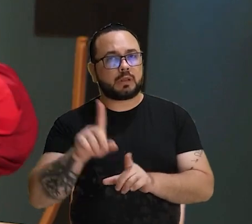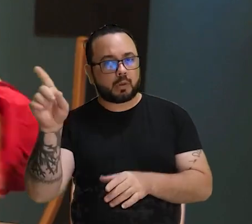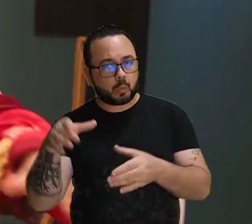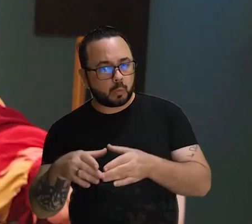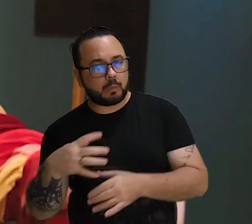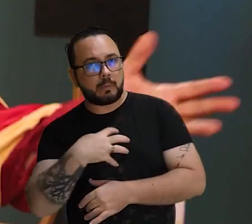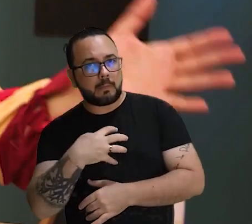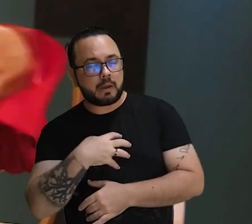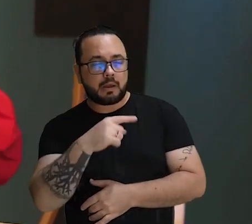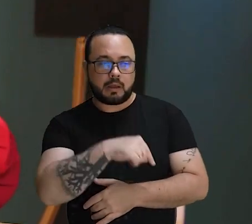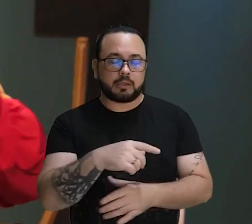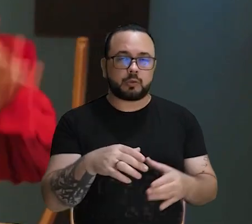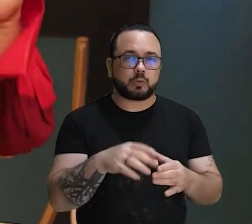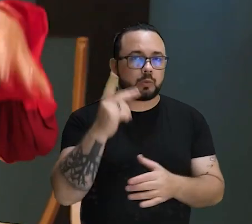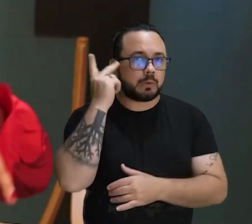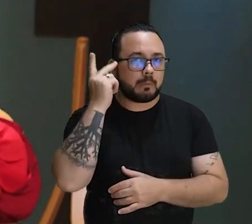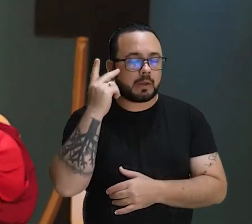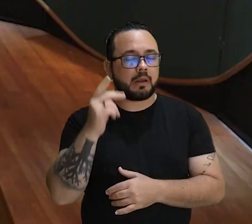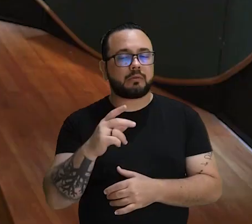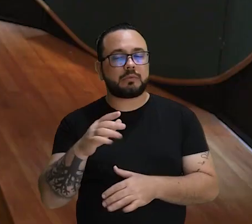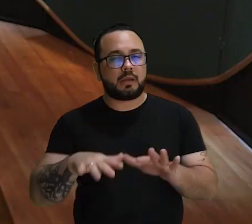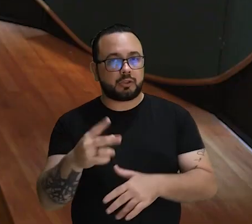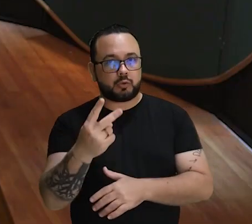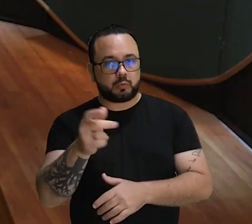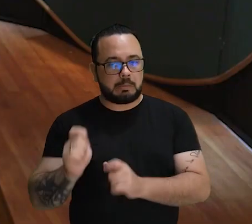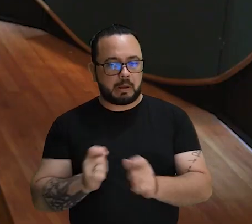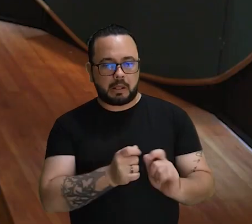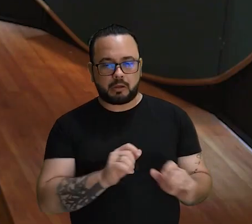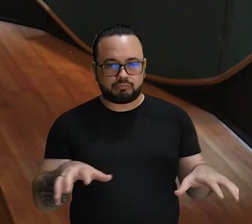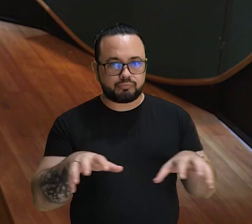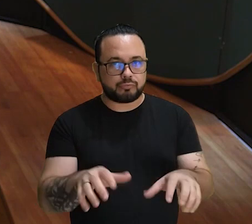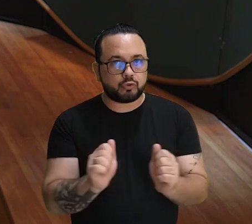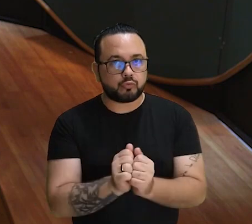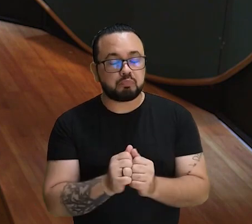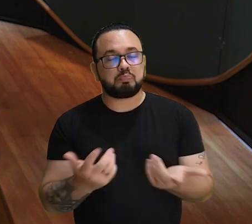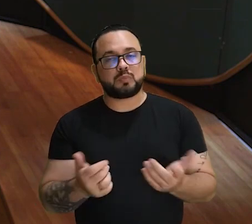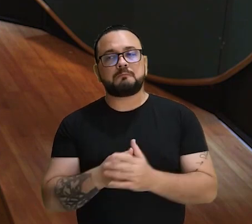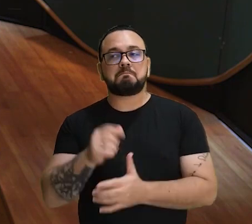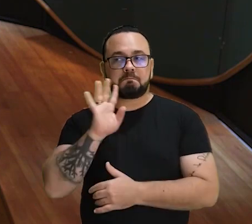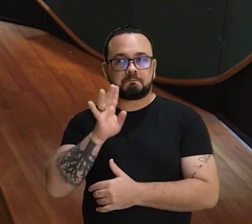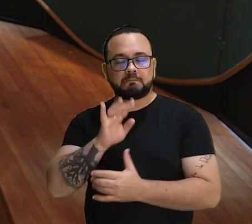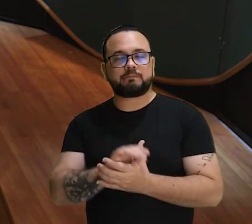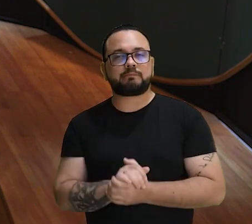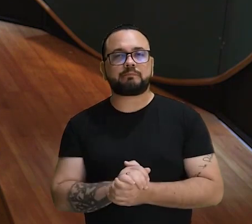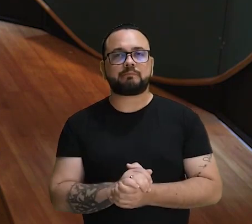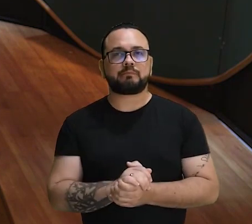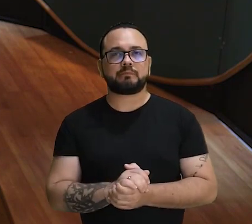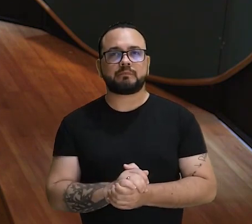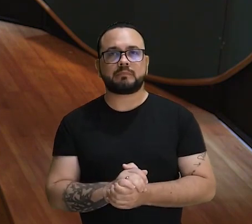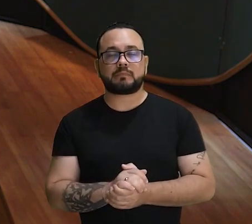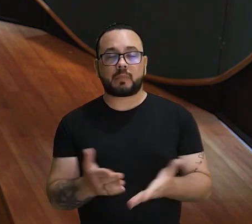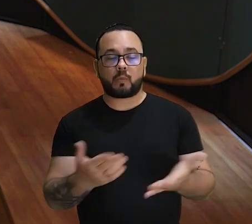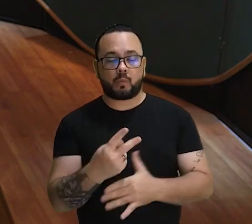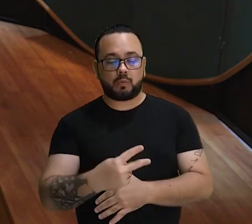na hora de fazer o show, juntei as duas formações, duas baterias no palco, loucura, que loucura. Legal. E aí agora